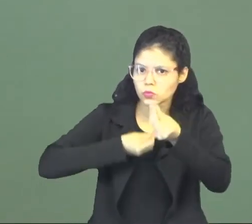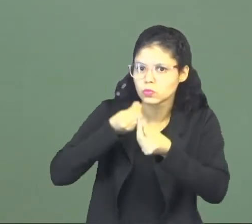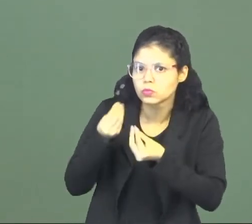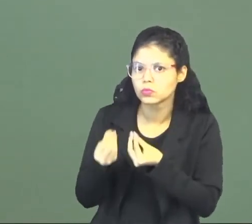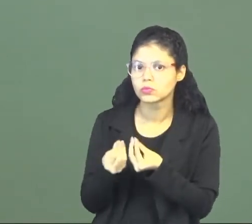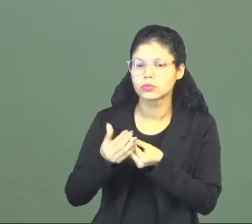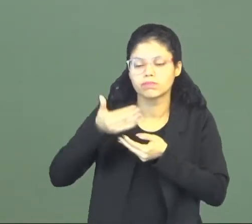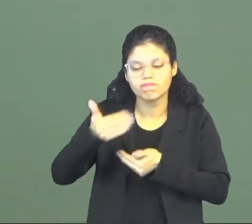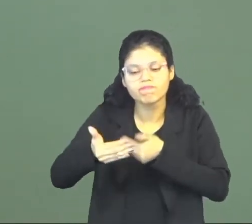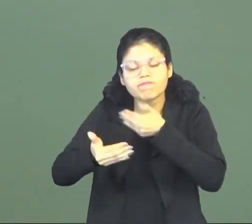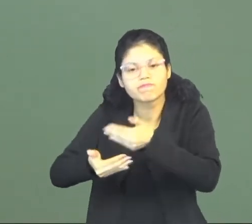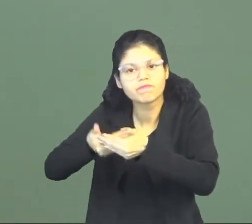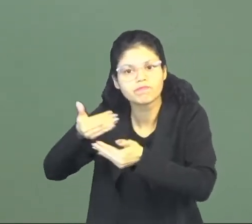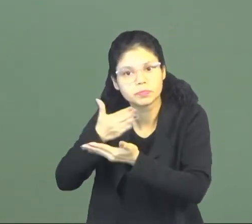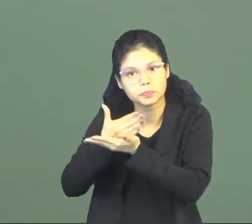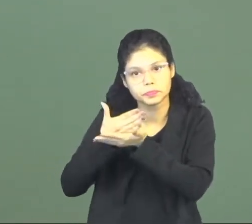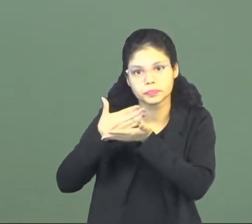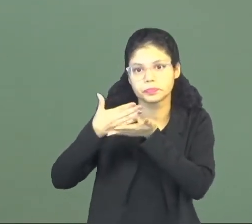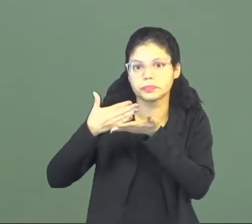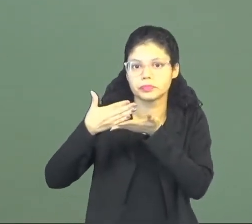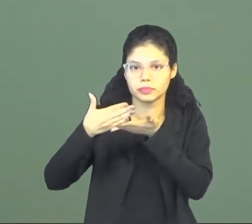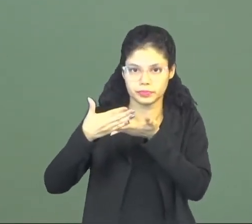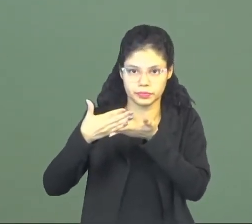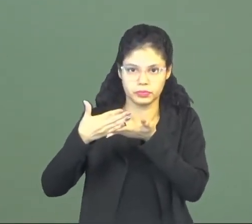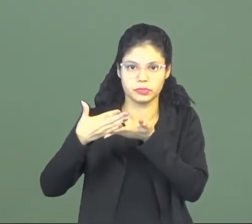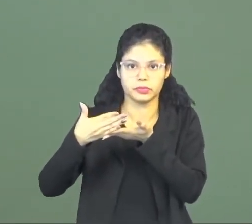que começou a